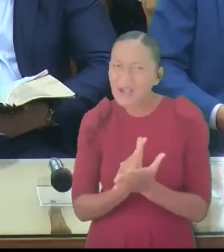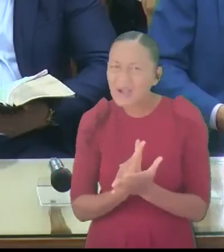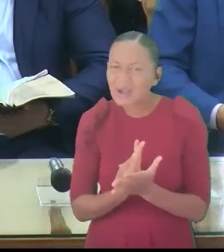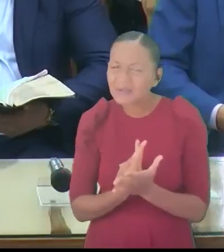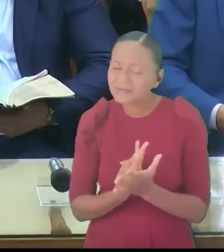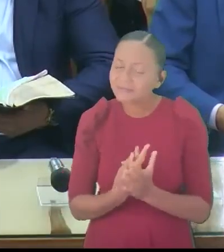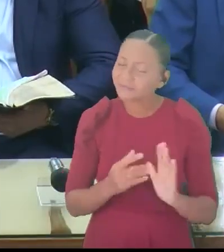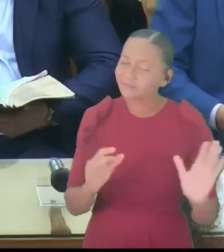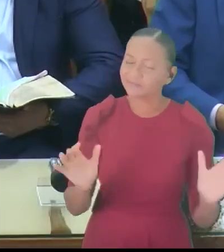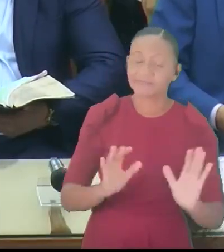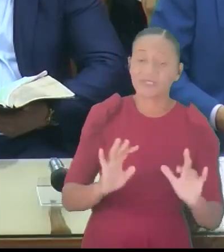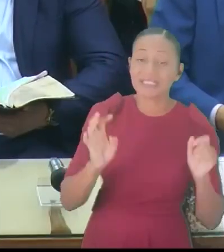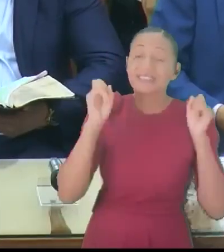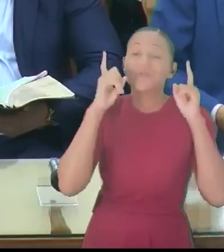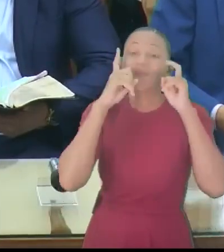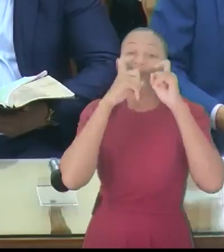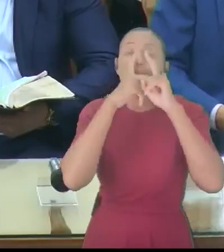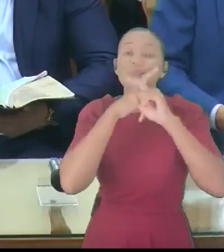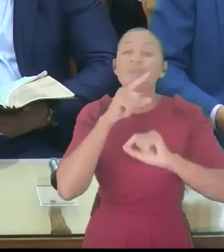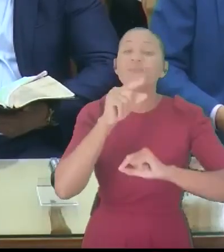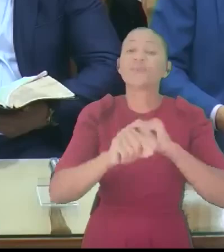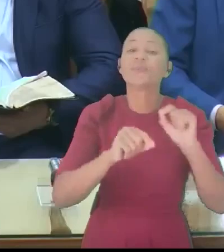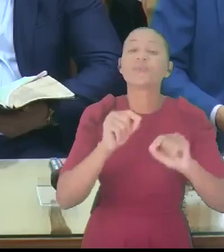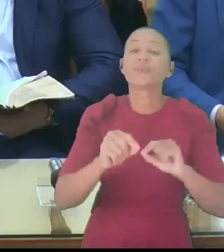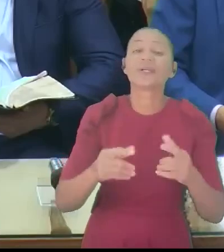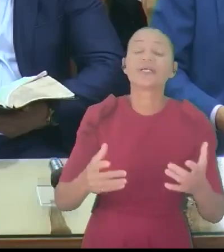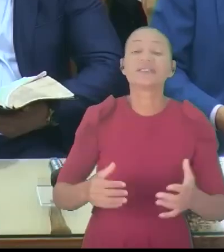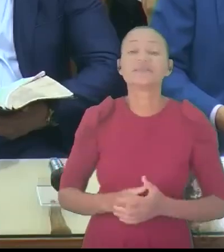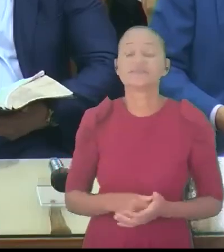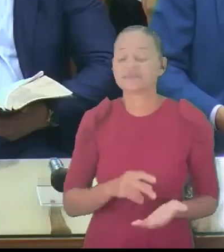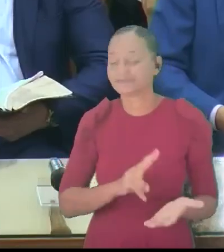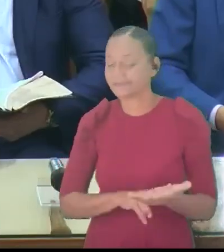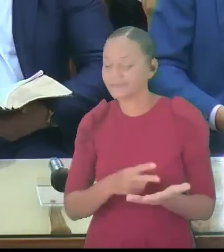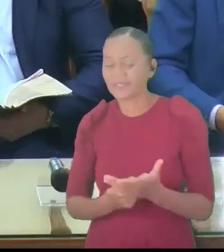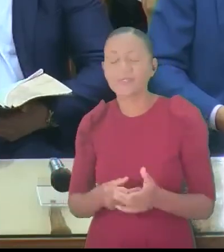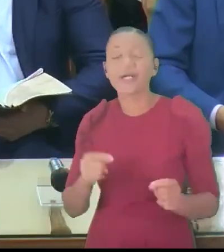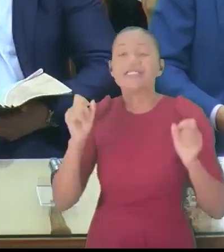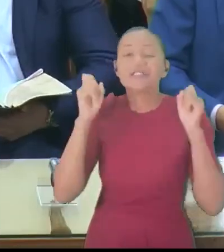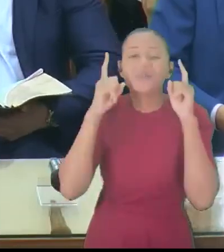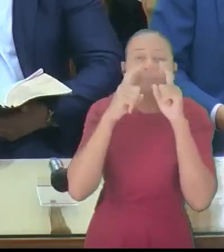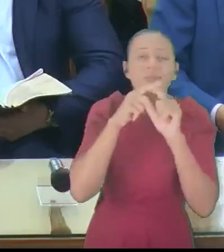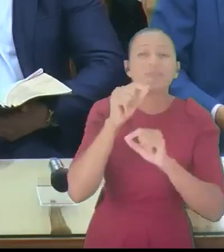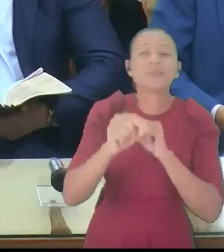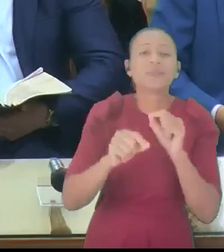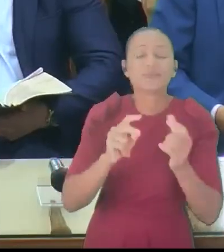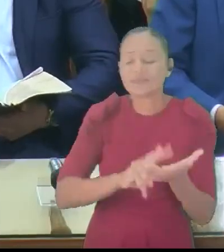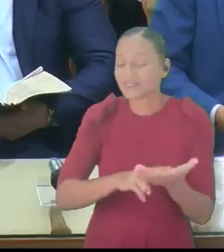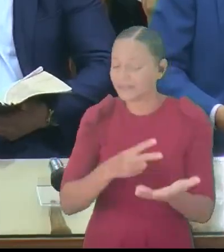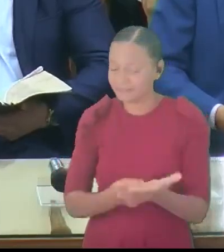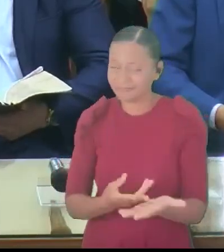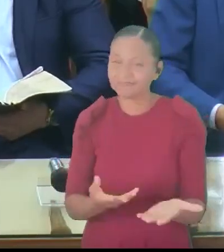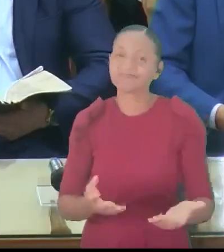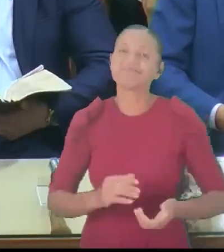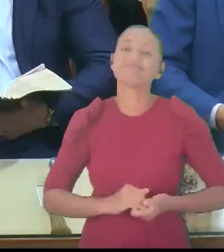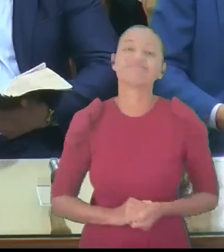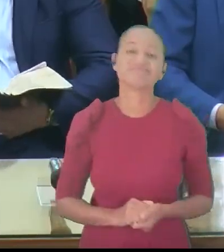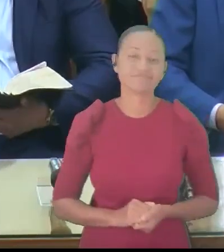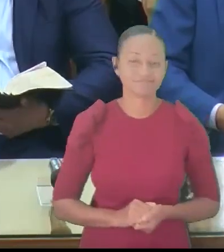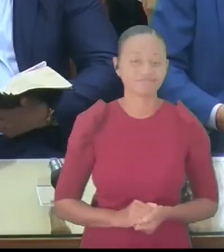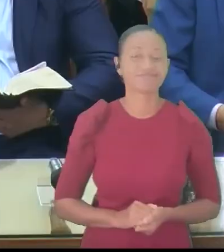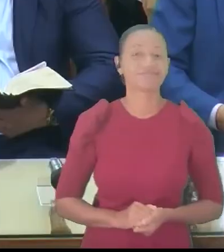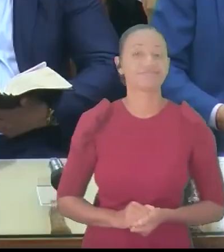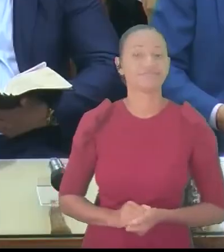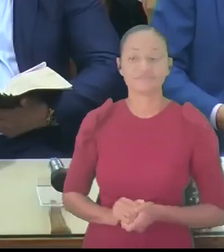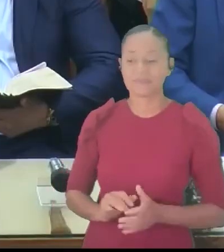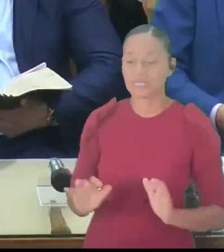São dificuldades de quê? Me ajude se vocês aprenderem. Dificuldade de quê? Tradução. Foi fraco. Dificuldade de quê? Tradução. Tradução.